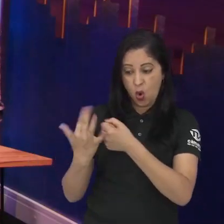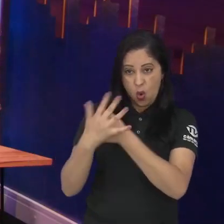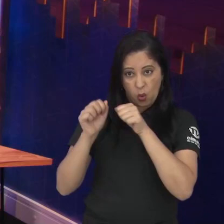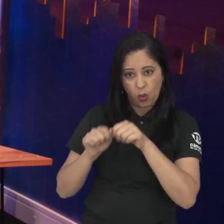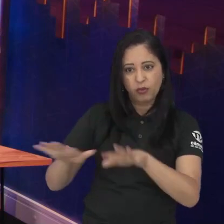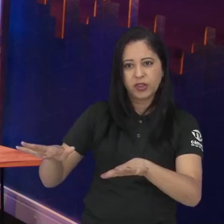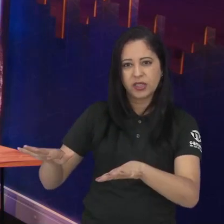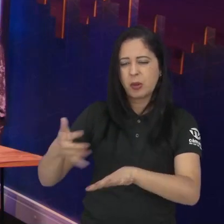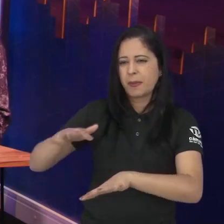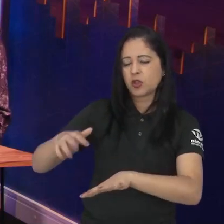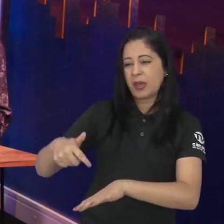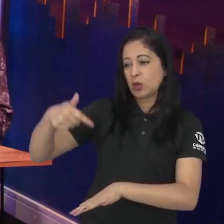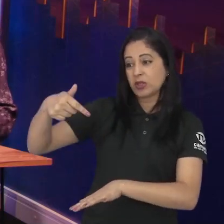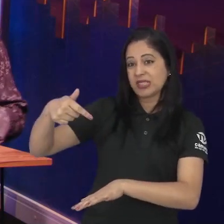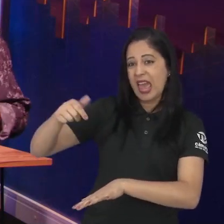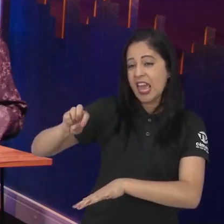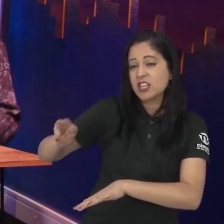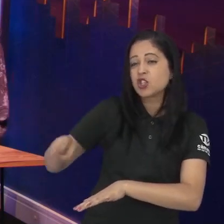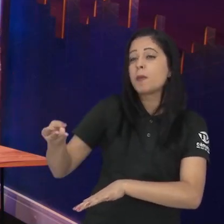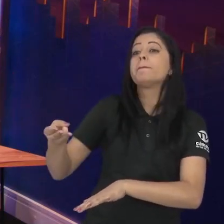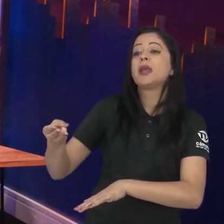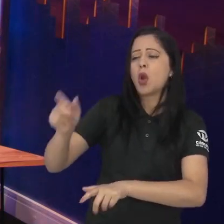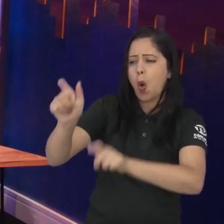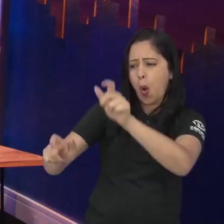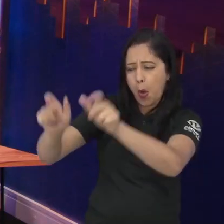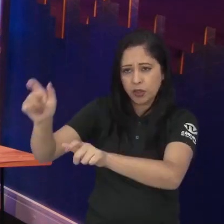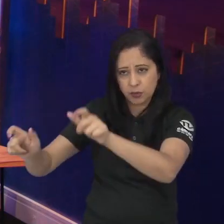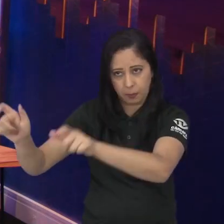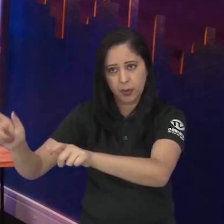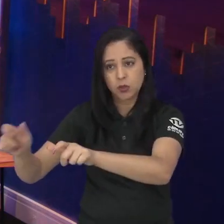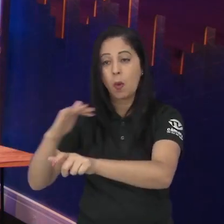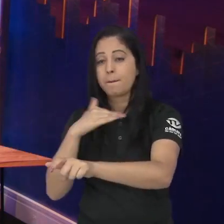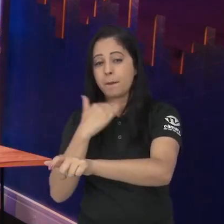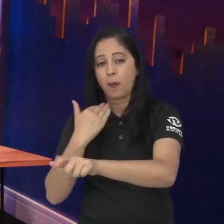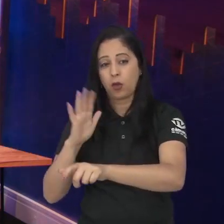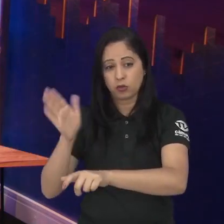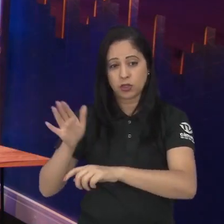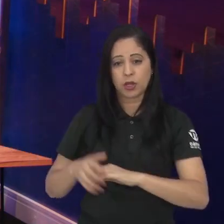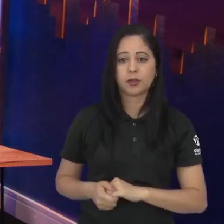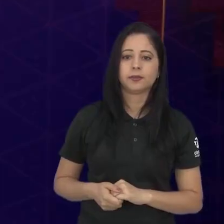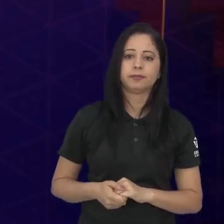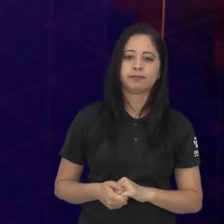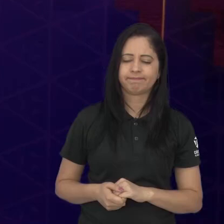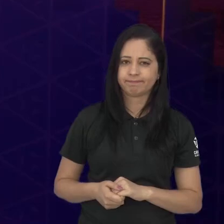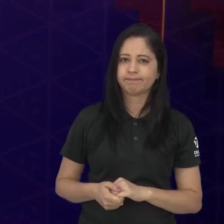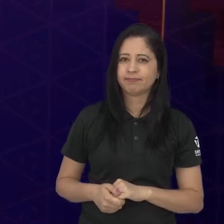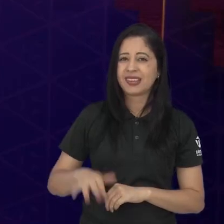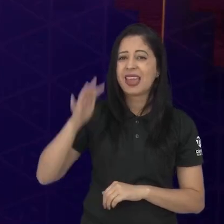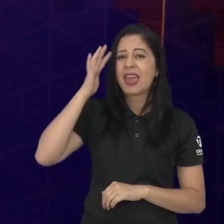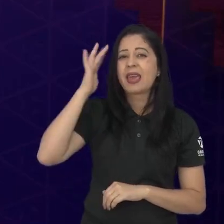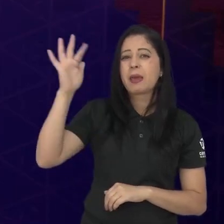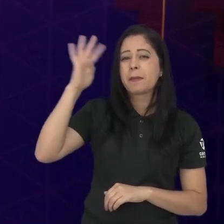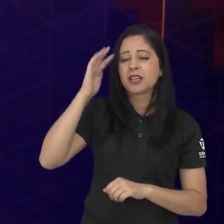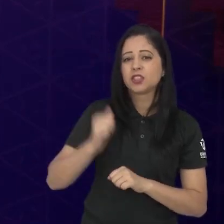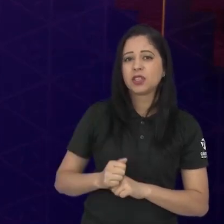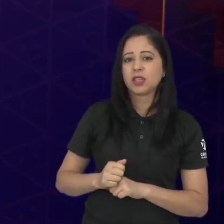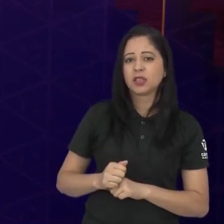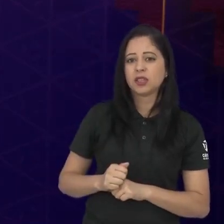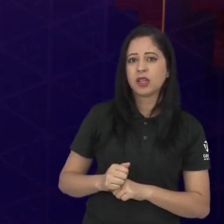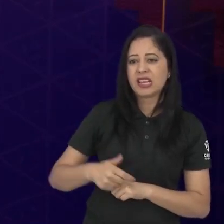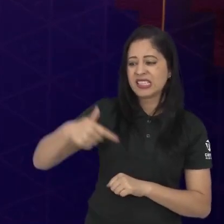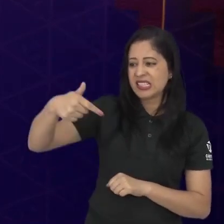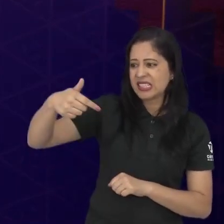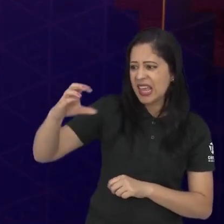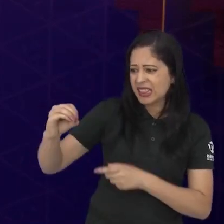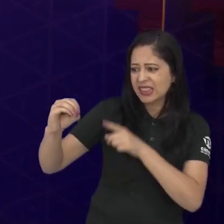né? 6,7 Isso, a gente passou de 6 milhões. E imagina a gente ter 70 mil, tipo,